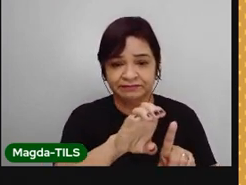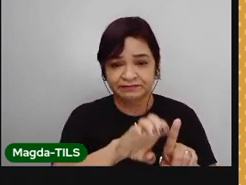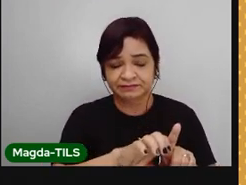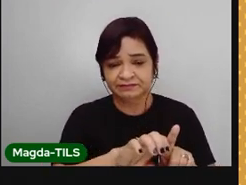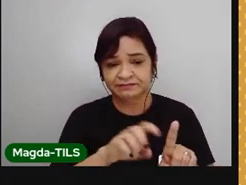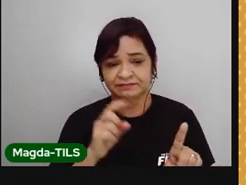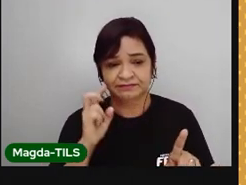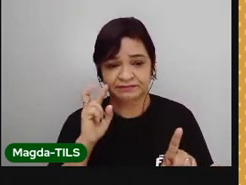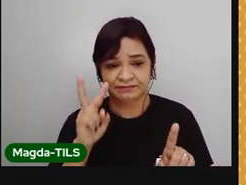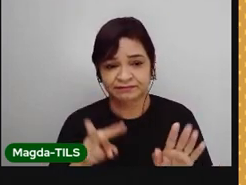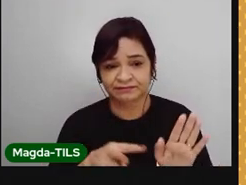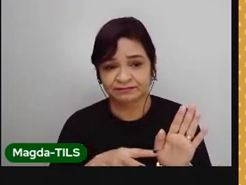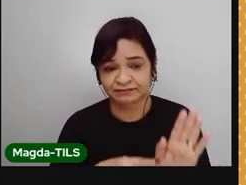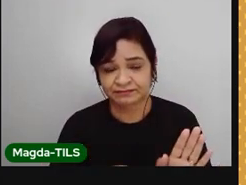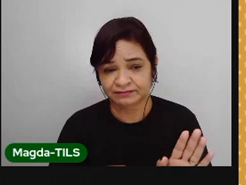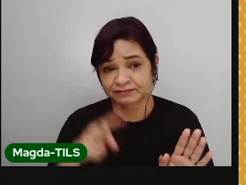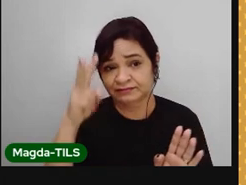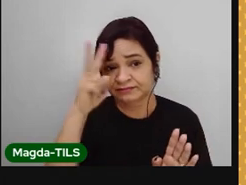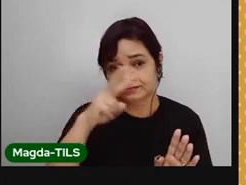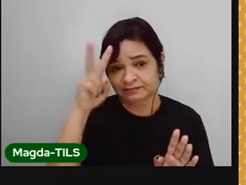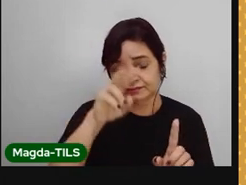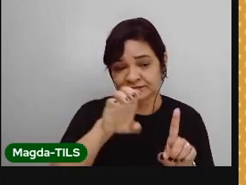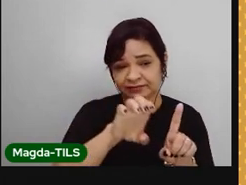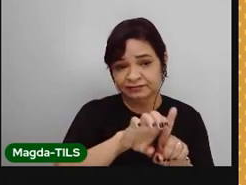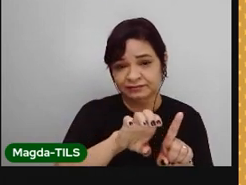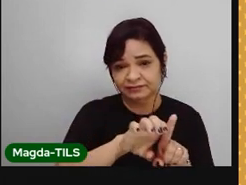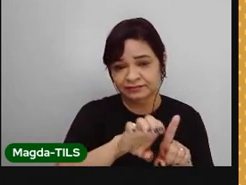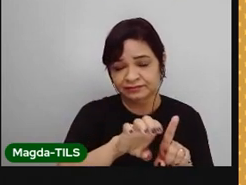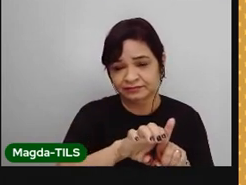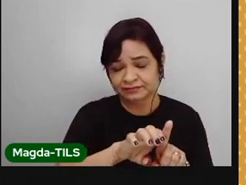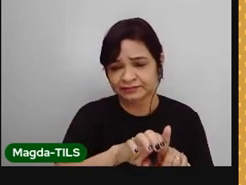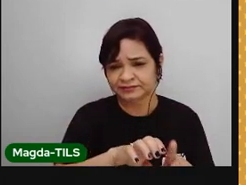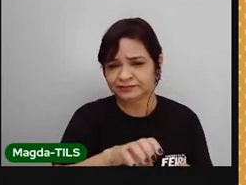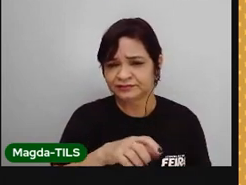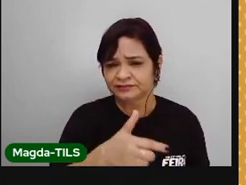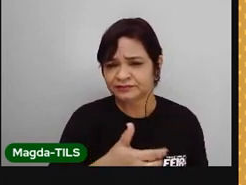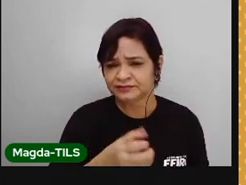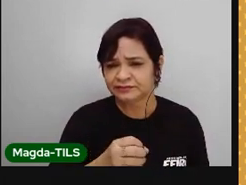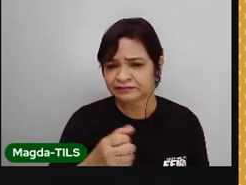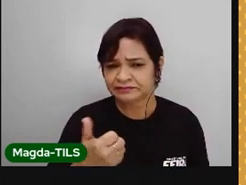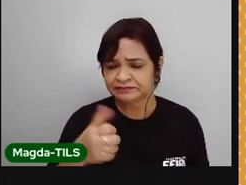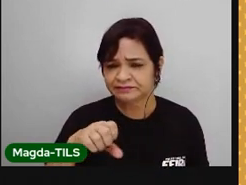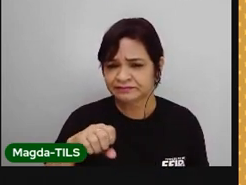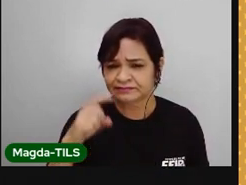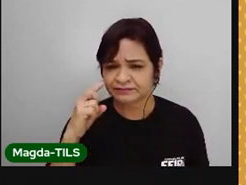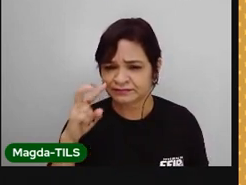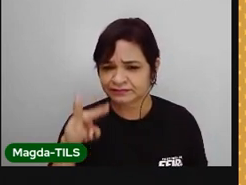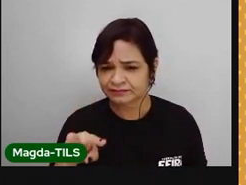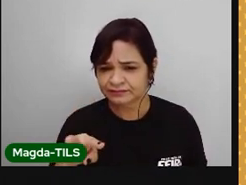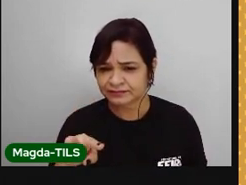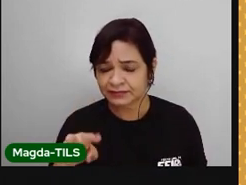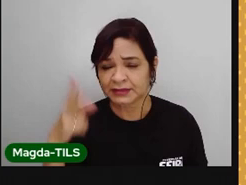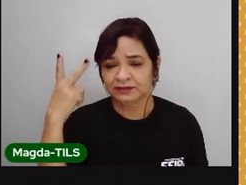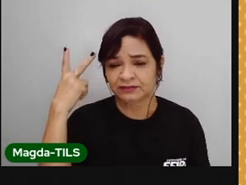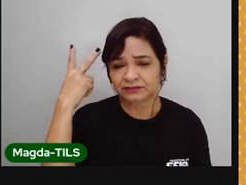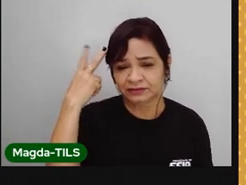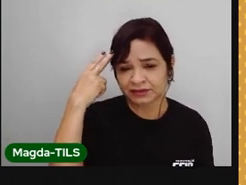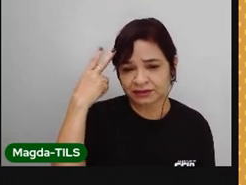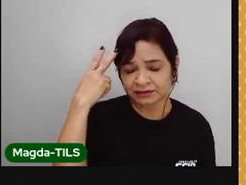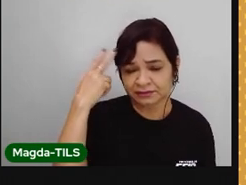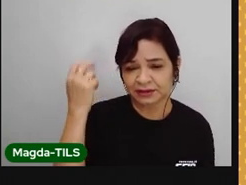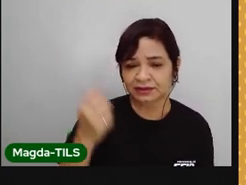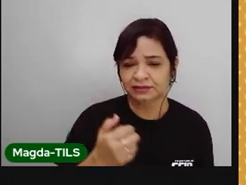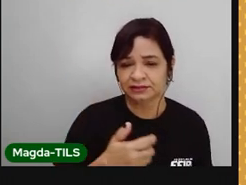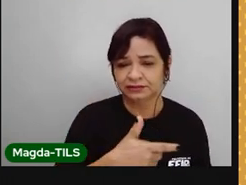vocês lembrarem. Ó, em 2019, por exemplo, foi um ano normal, não foi bissexto. O mês de fevereiro teve